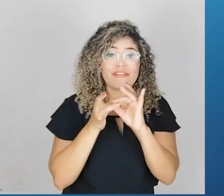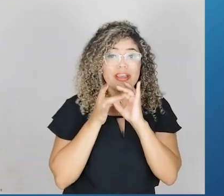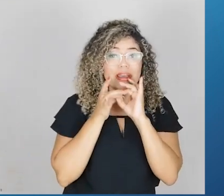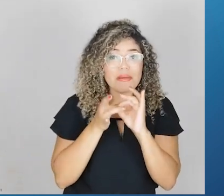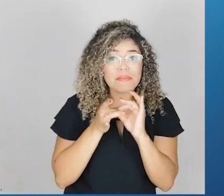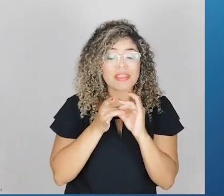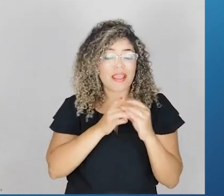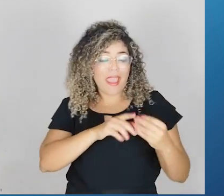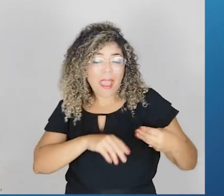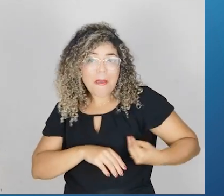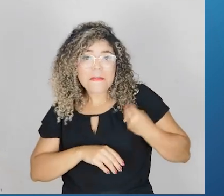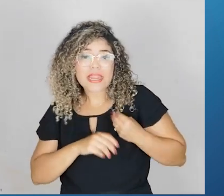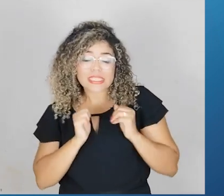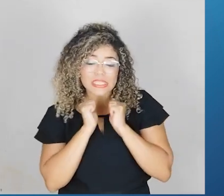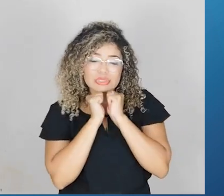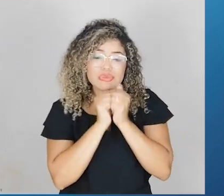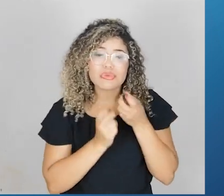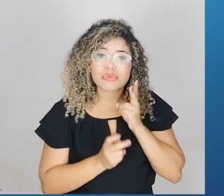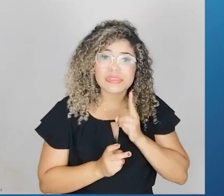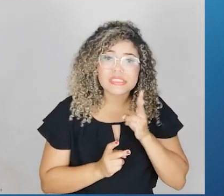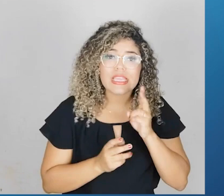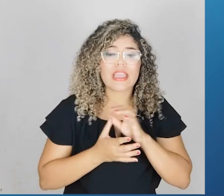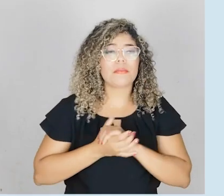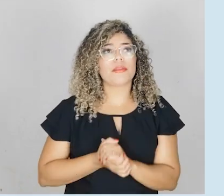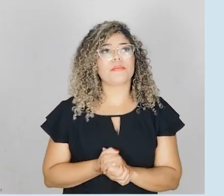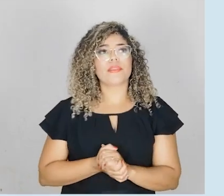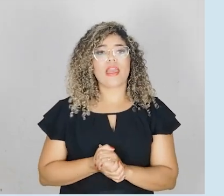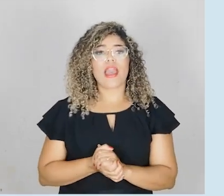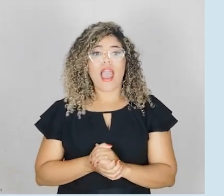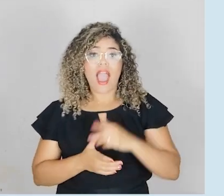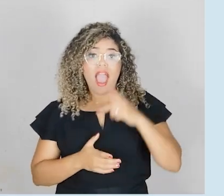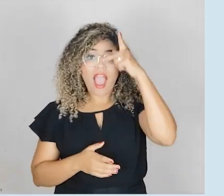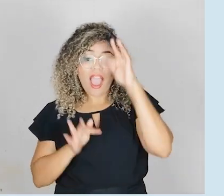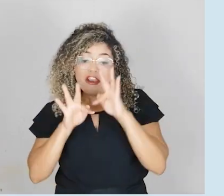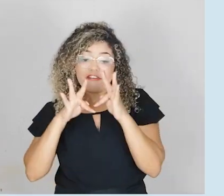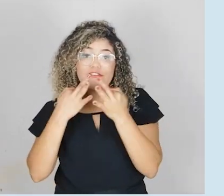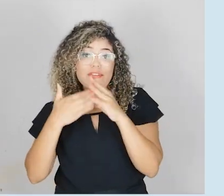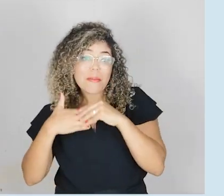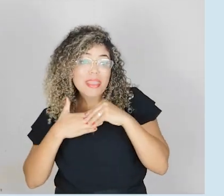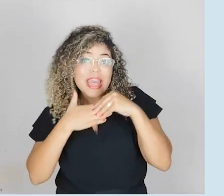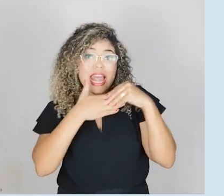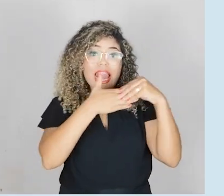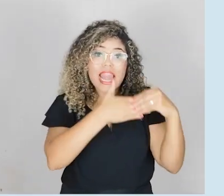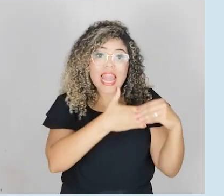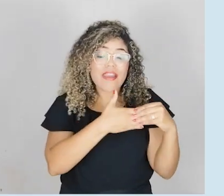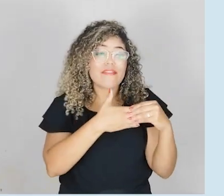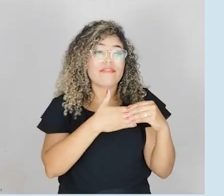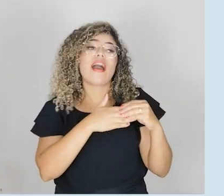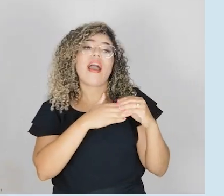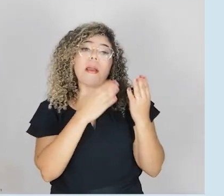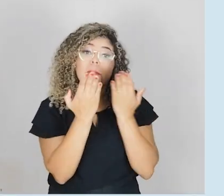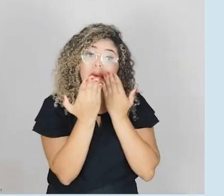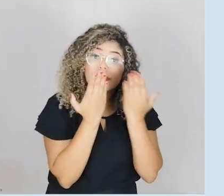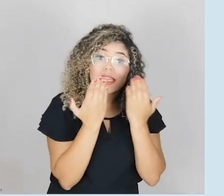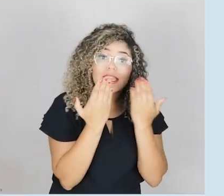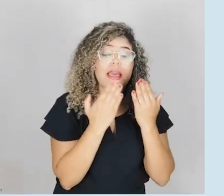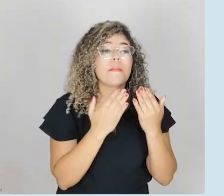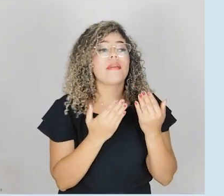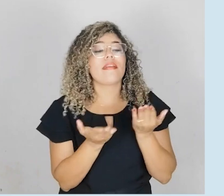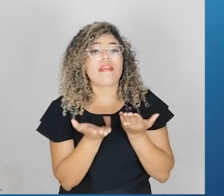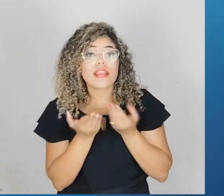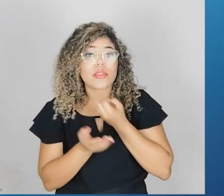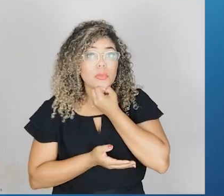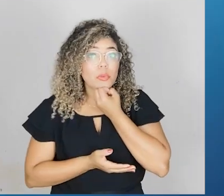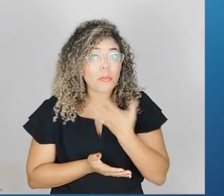pela presença, pela levar esse indivíduo à companhia em tratamentos tanto médicos como